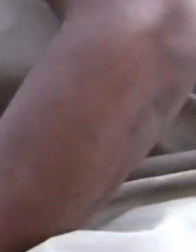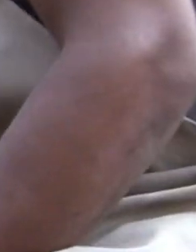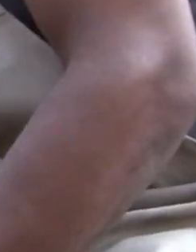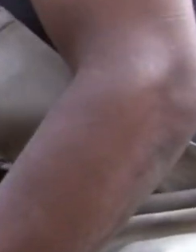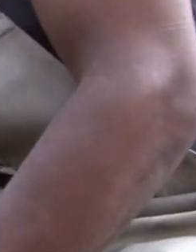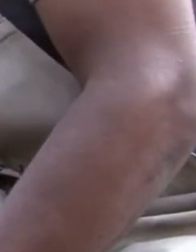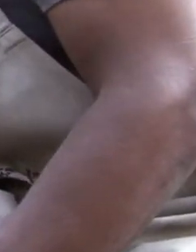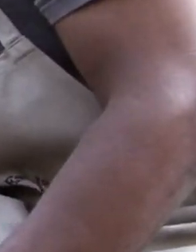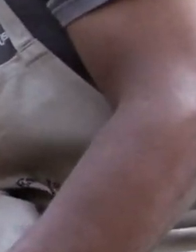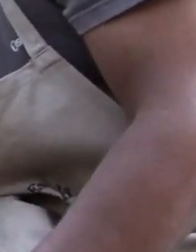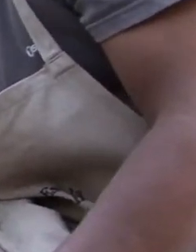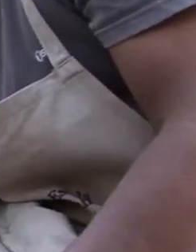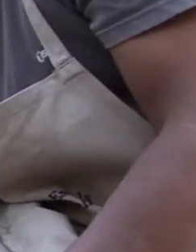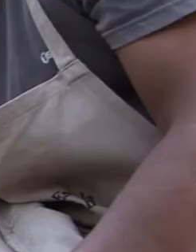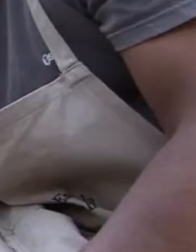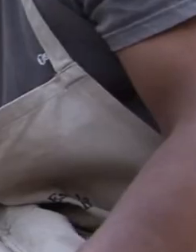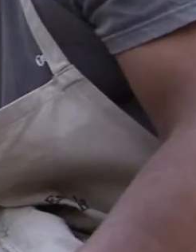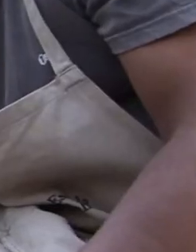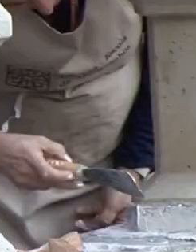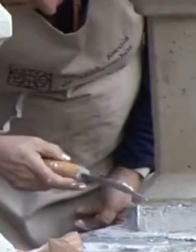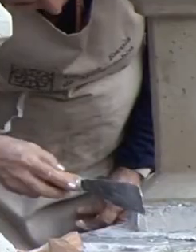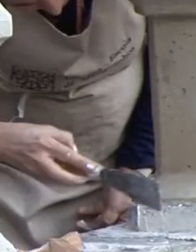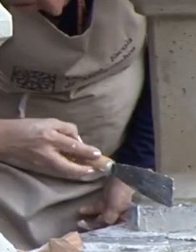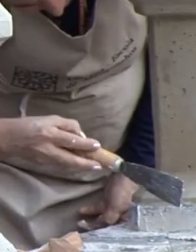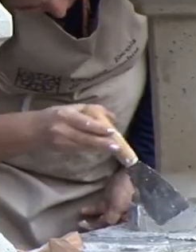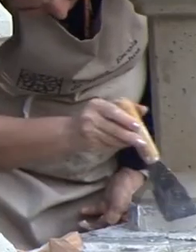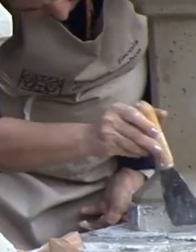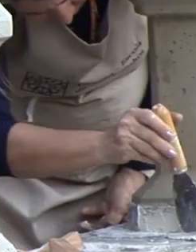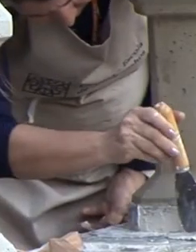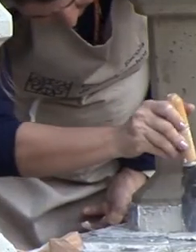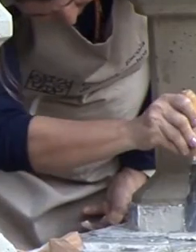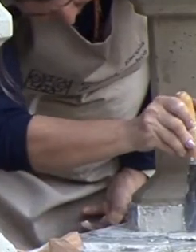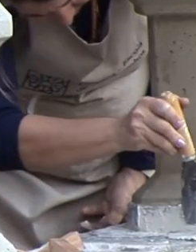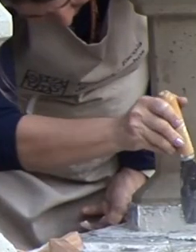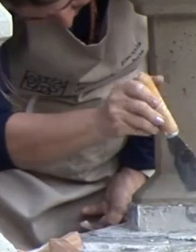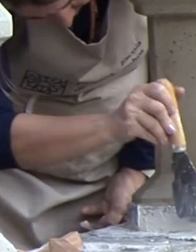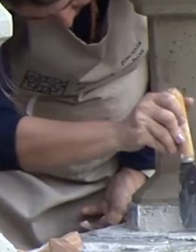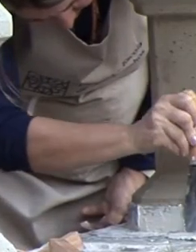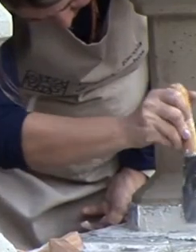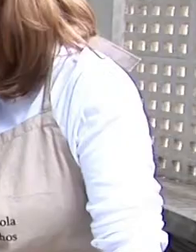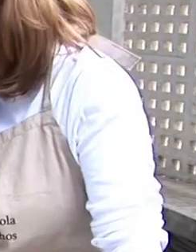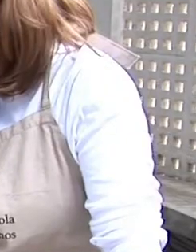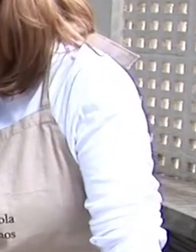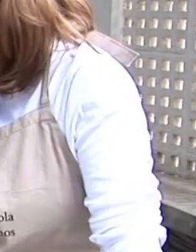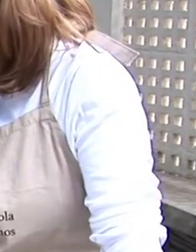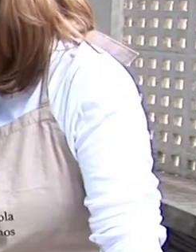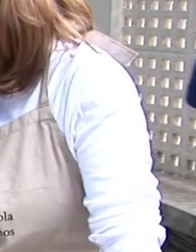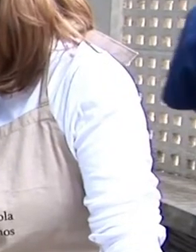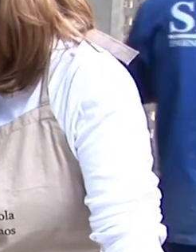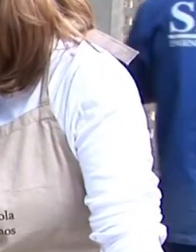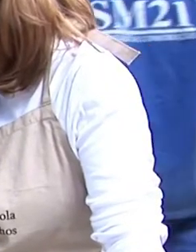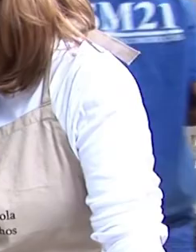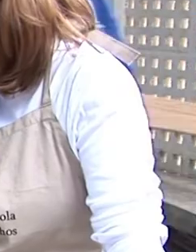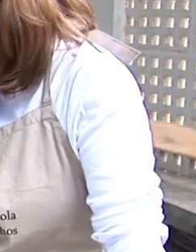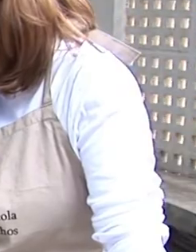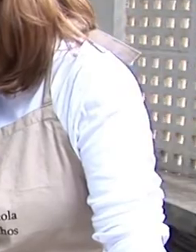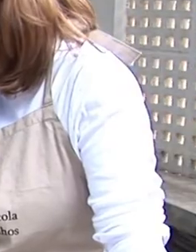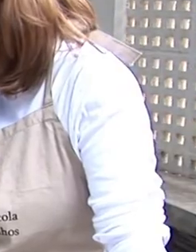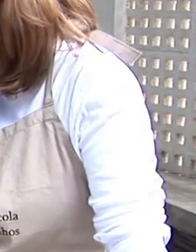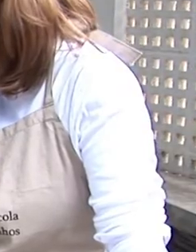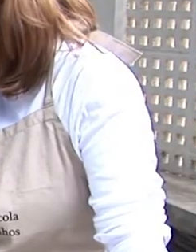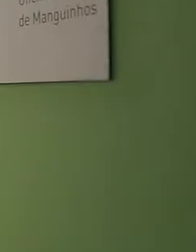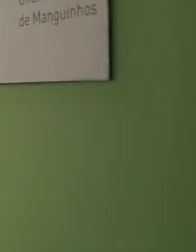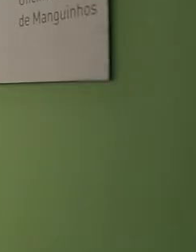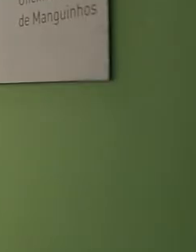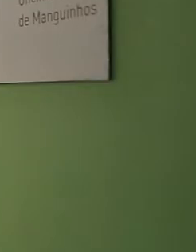A gente realiza cursos tanto para os operários que atuam na conservação e restauração dos edifícios históricos da Fiocruz, quanto para o